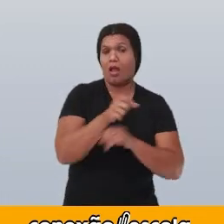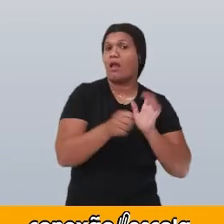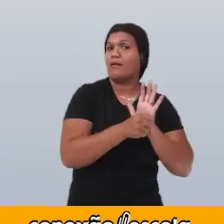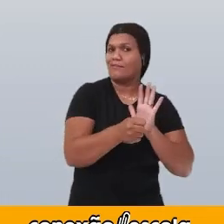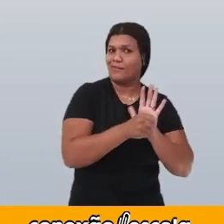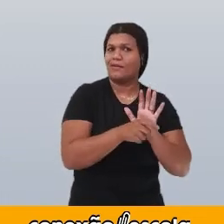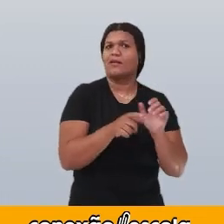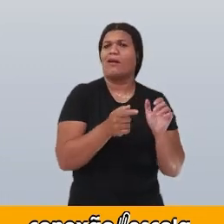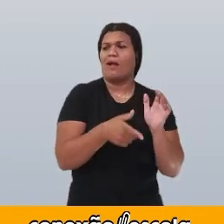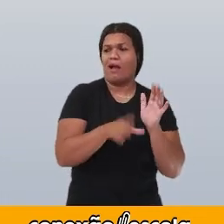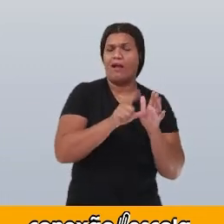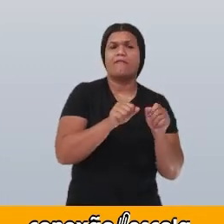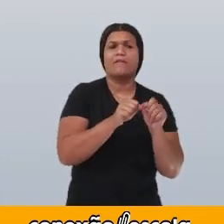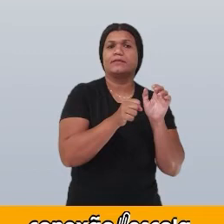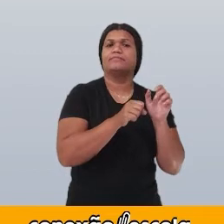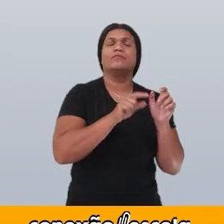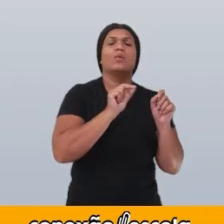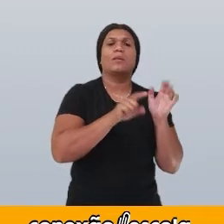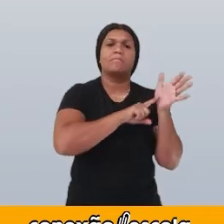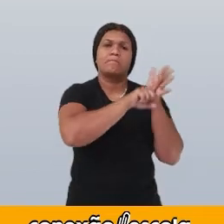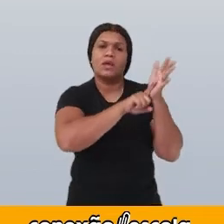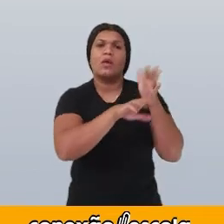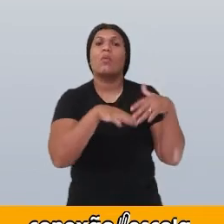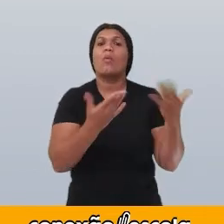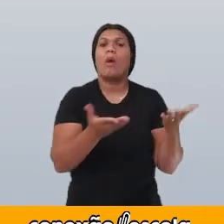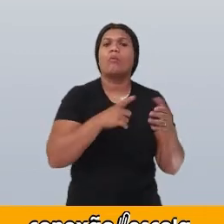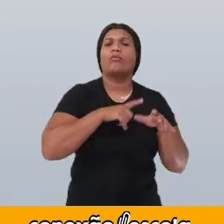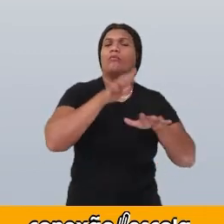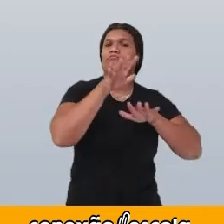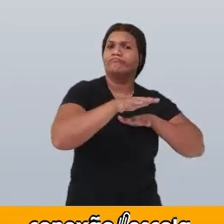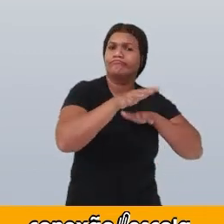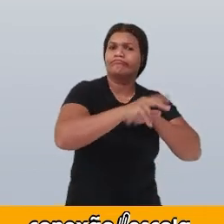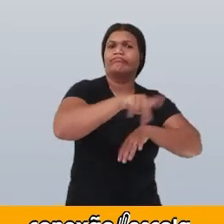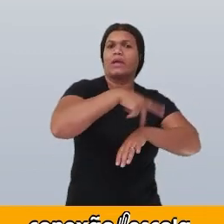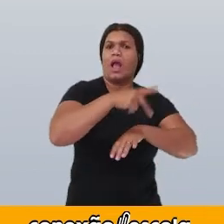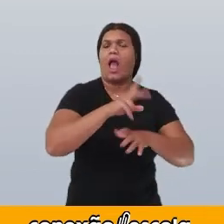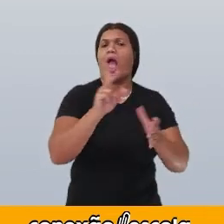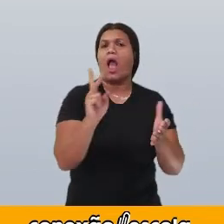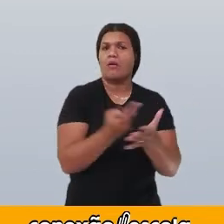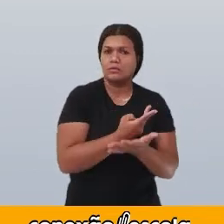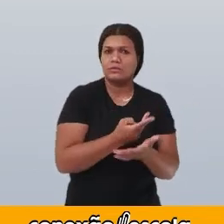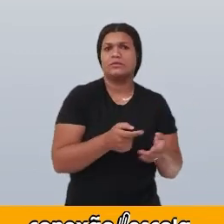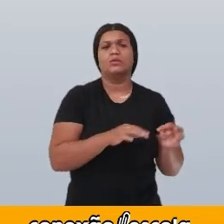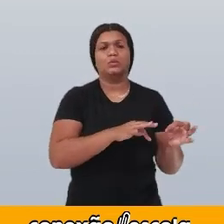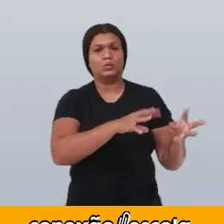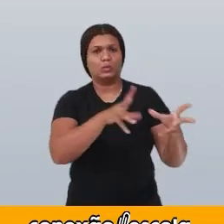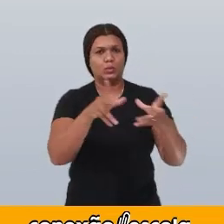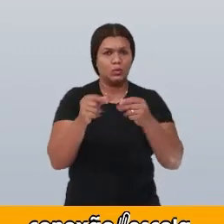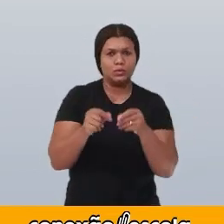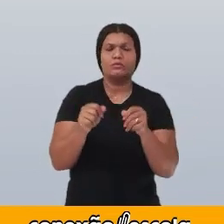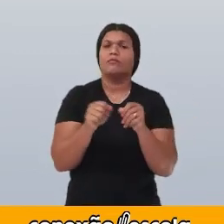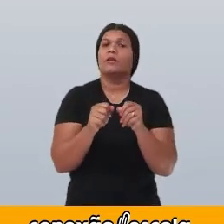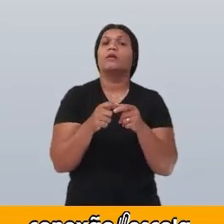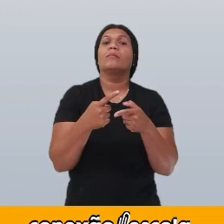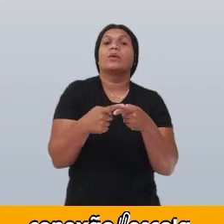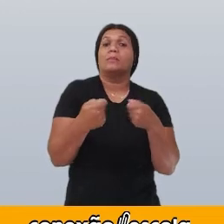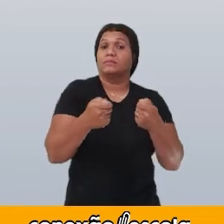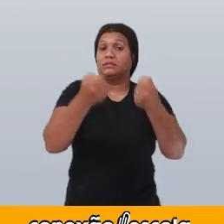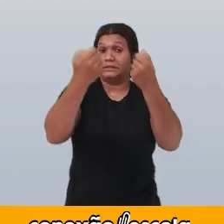fez uma pesquisa sobre quais países aderiram aos protestos. Tudo isso foi feito para